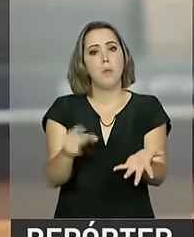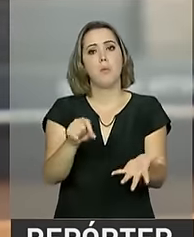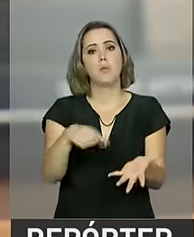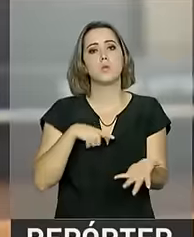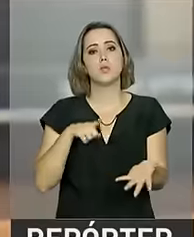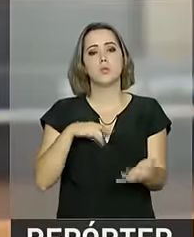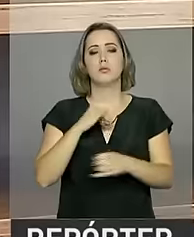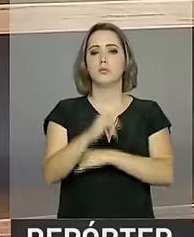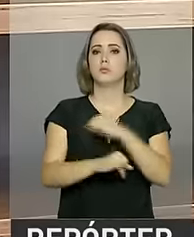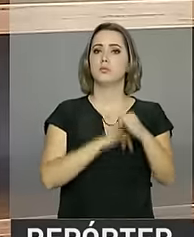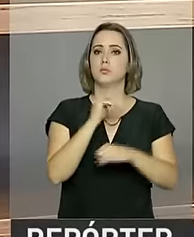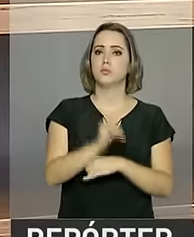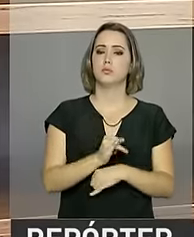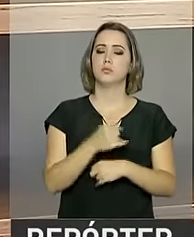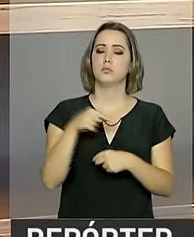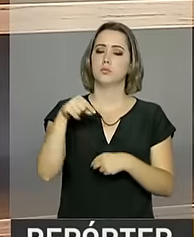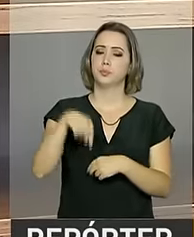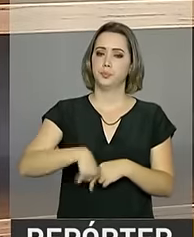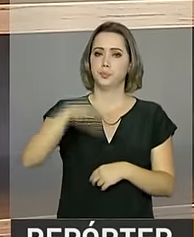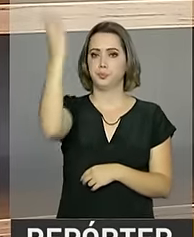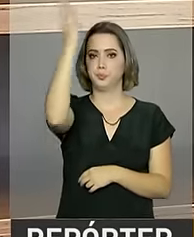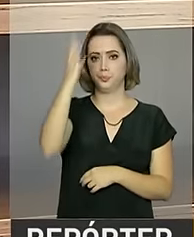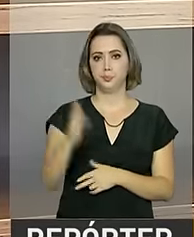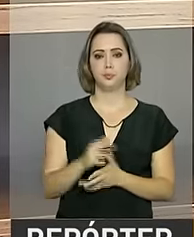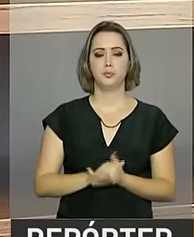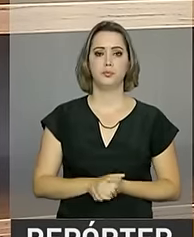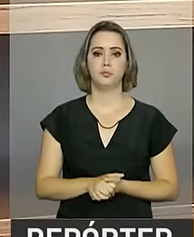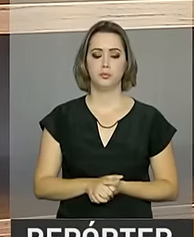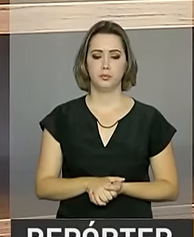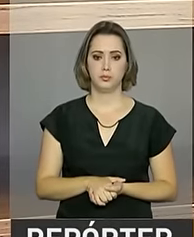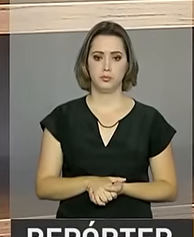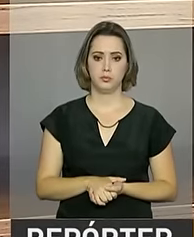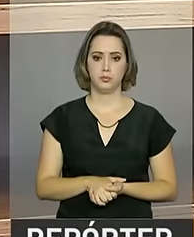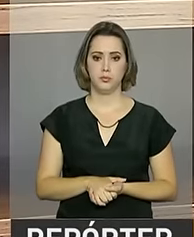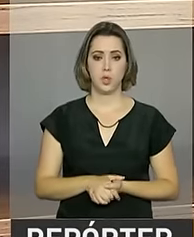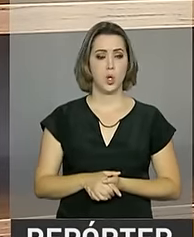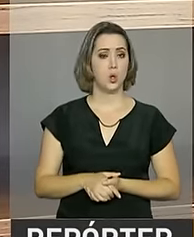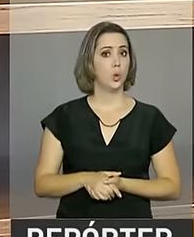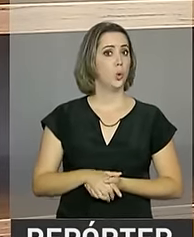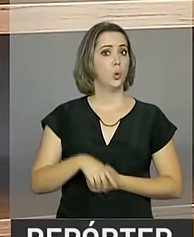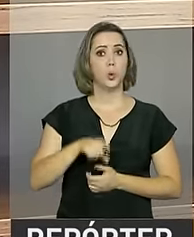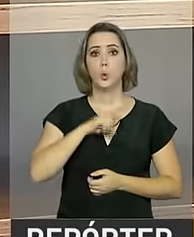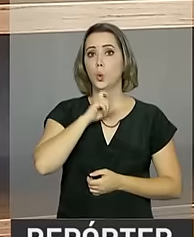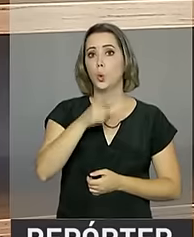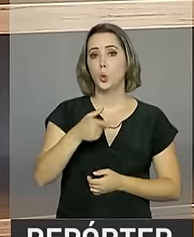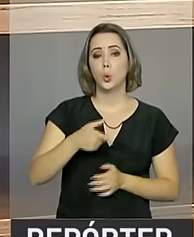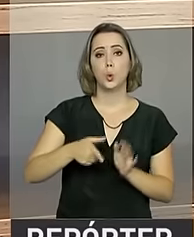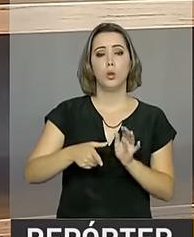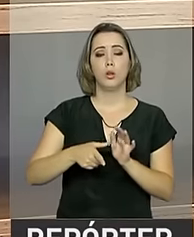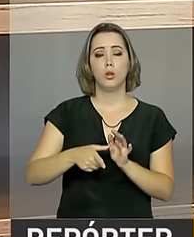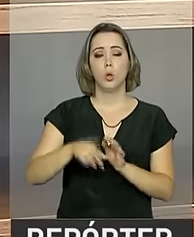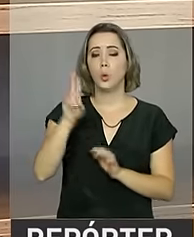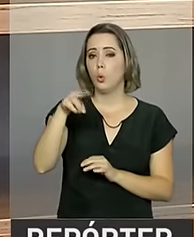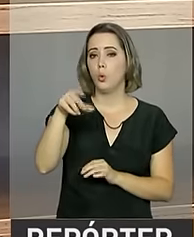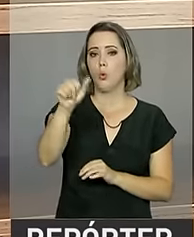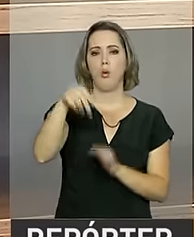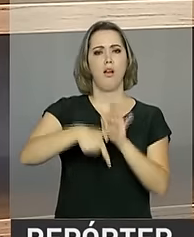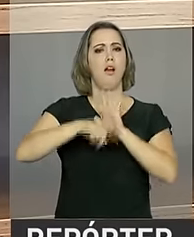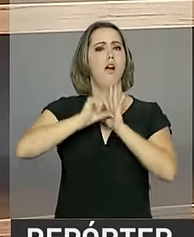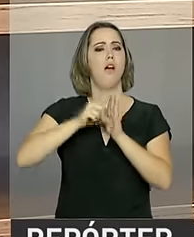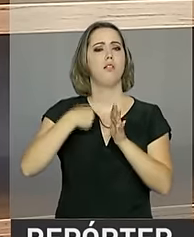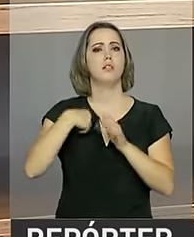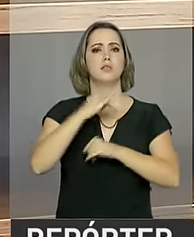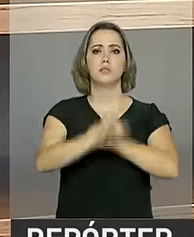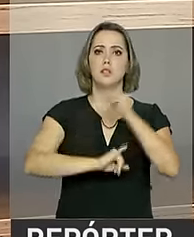das coisas no país nenhum lugar do mundo a construção de um plano nacional de internet das coisas tem sido feita como no Brasil usando